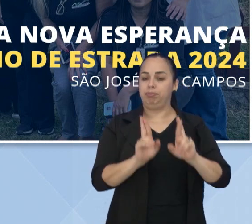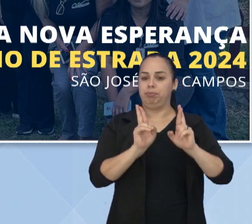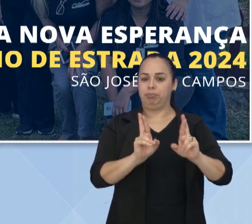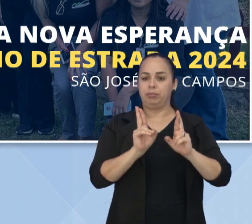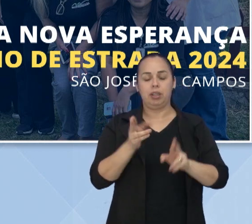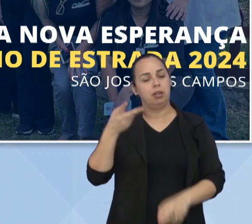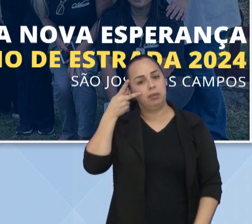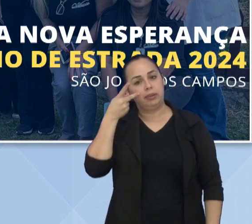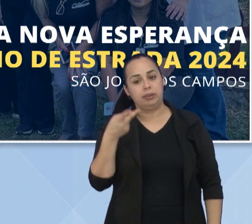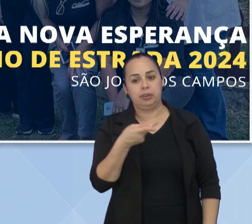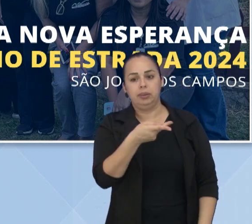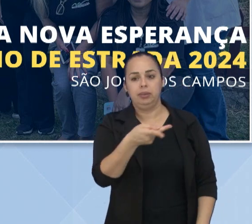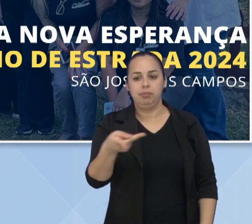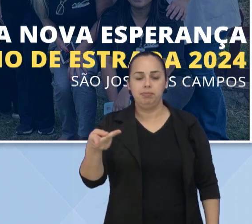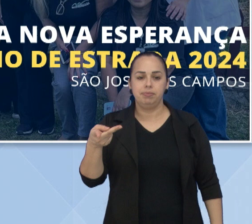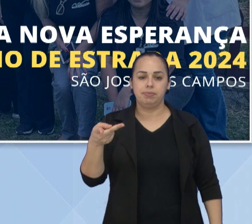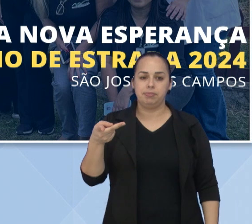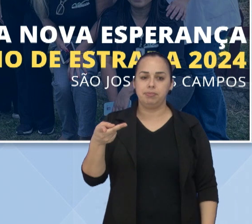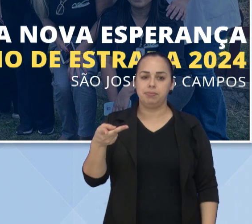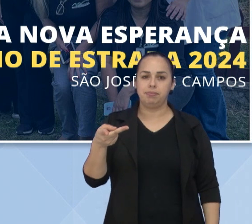uma visita.